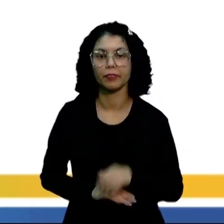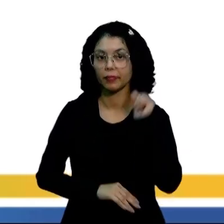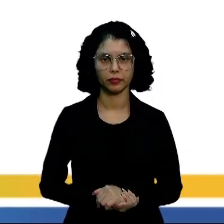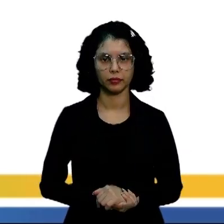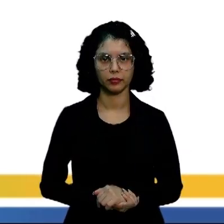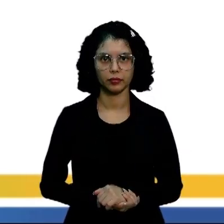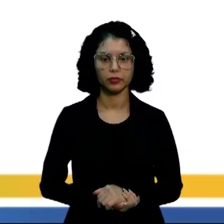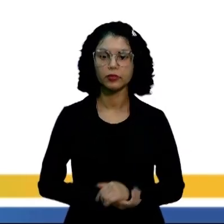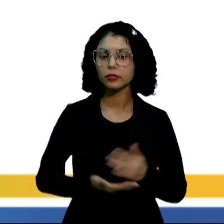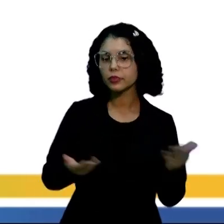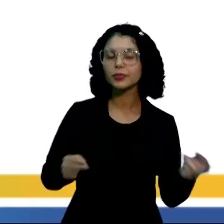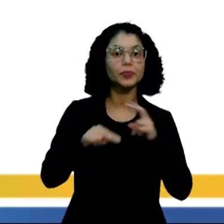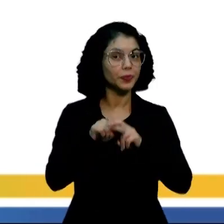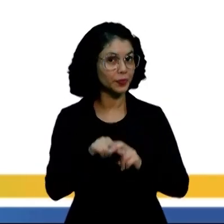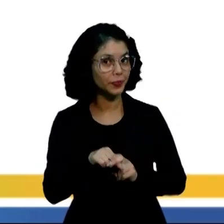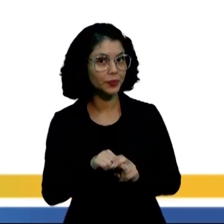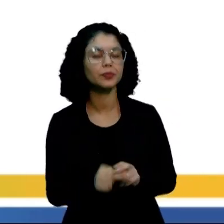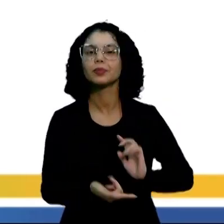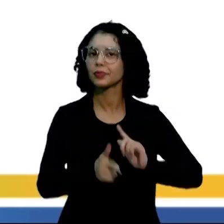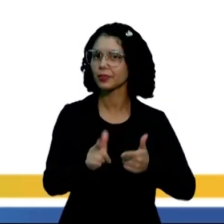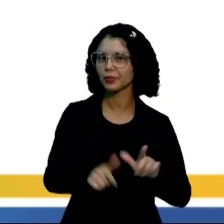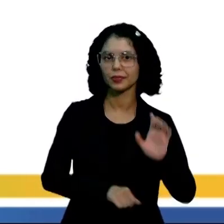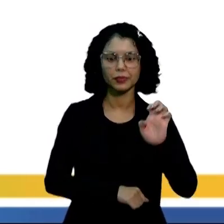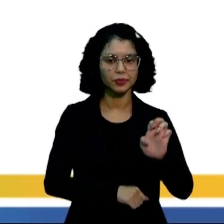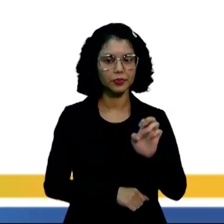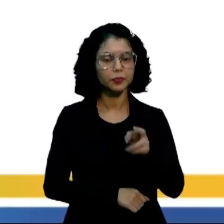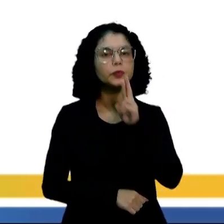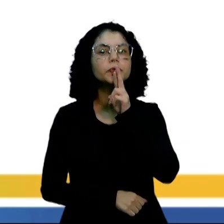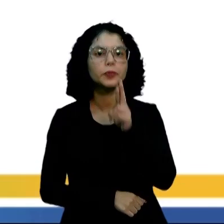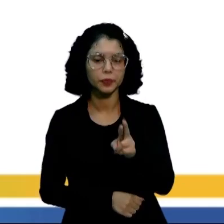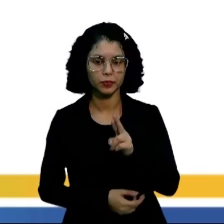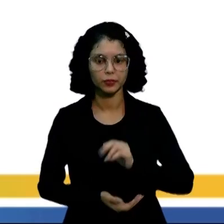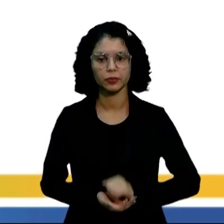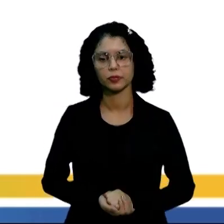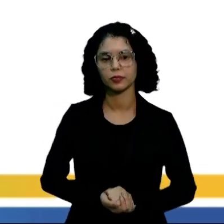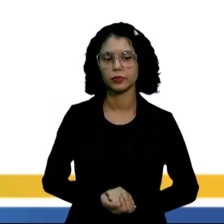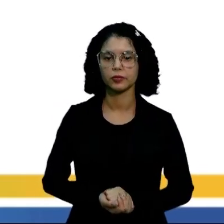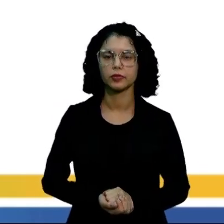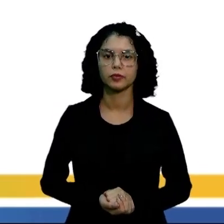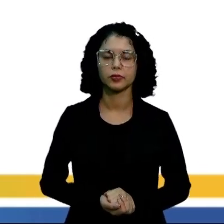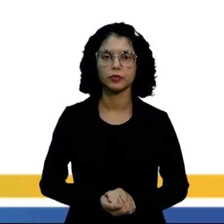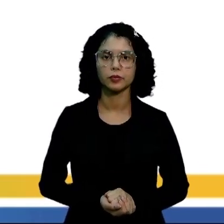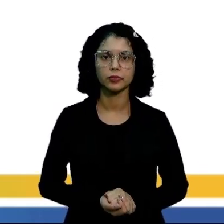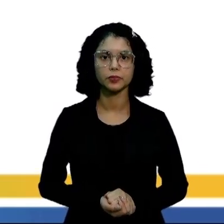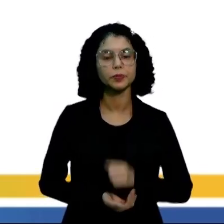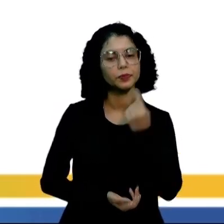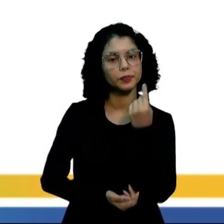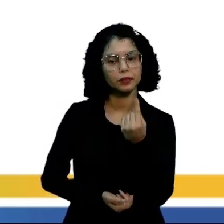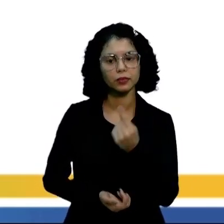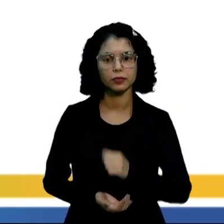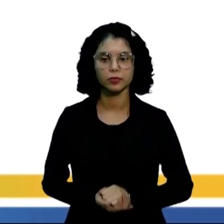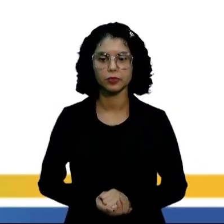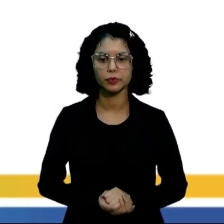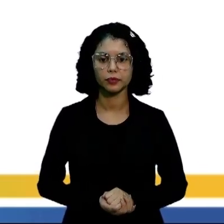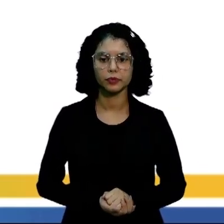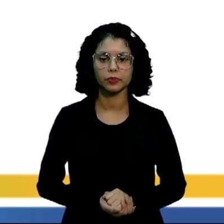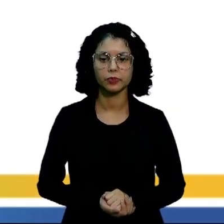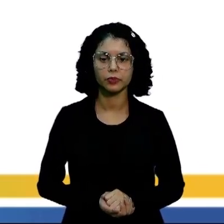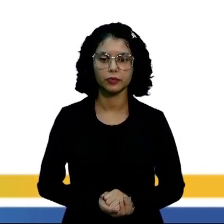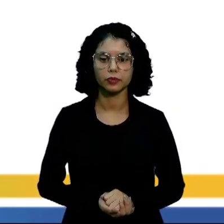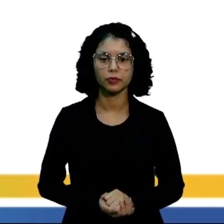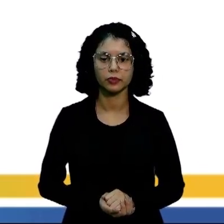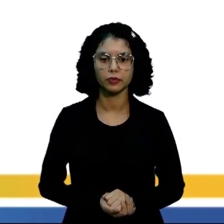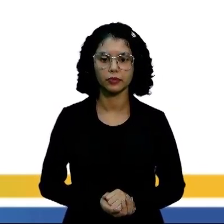ok? Portanto, a letra E corresponde à nossa resposta da questão 1, ok, do livro.